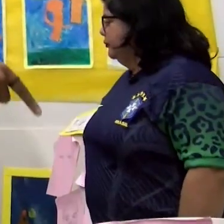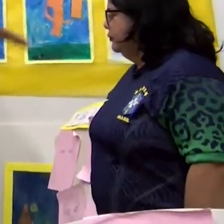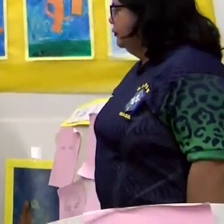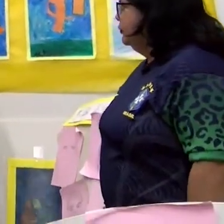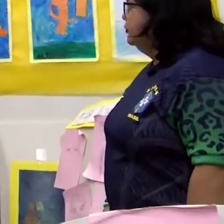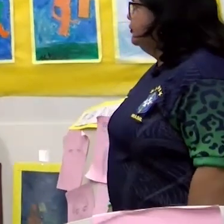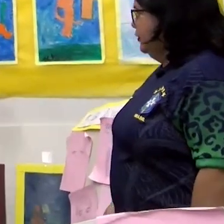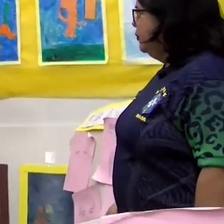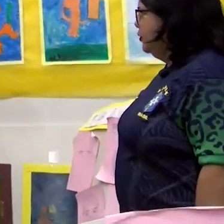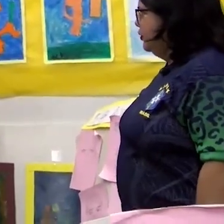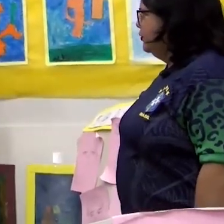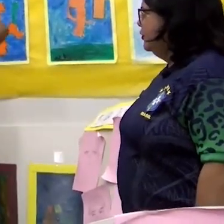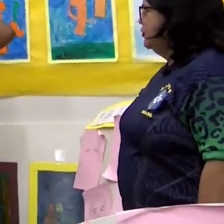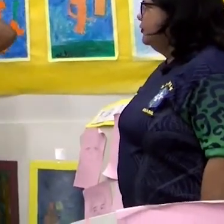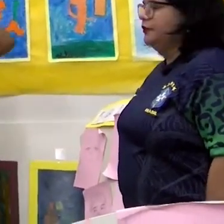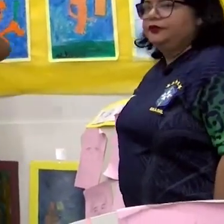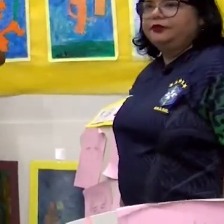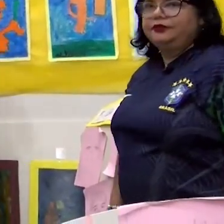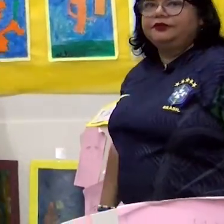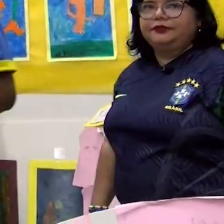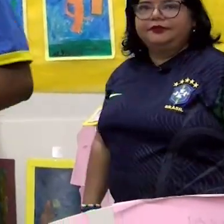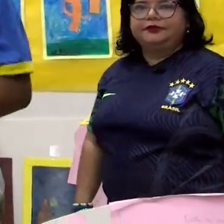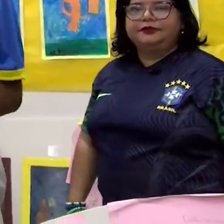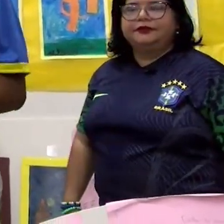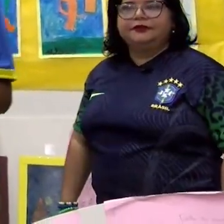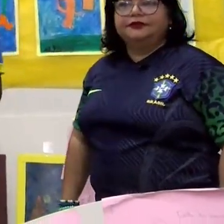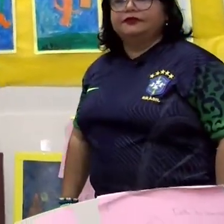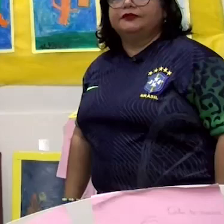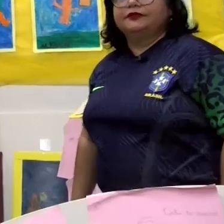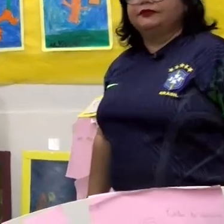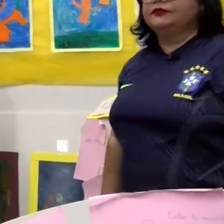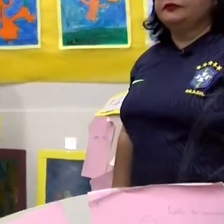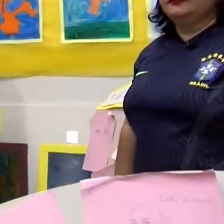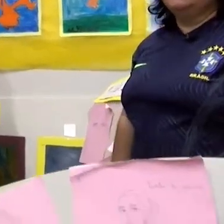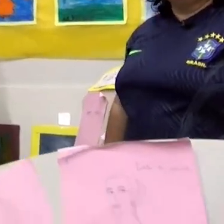E esses desenhos representam as caricaturas.